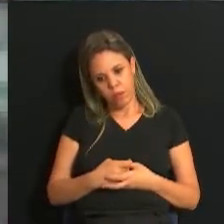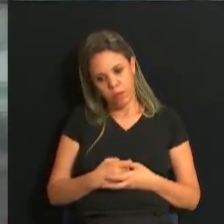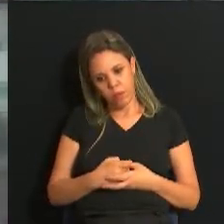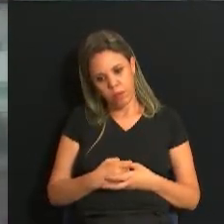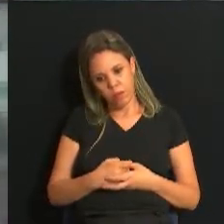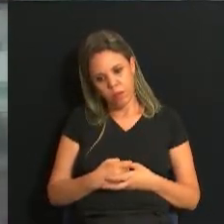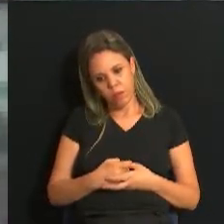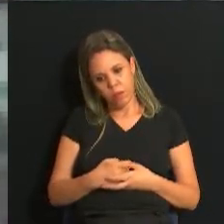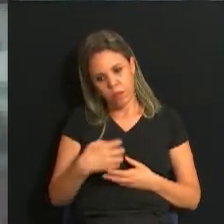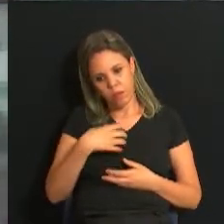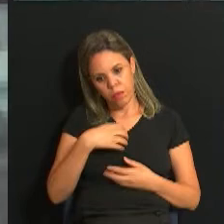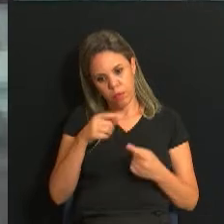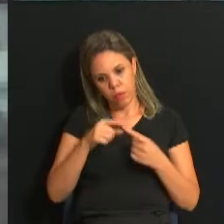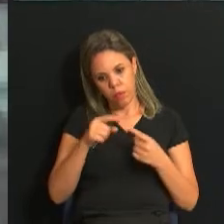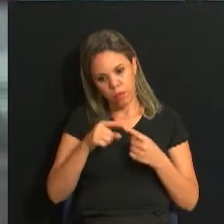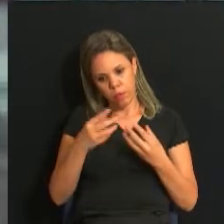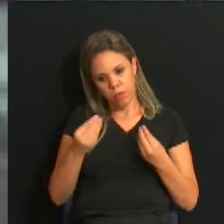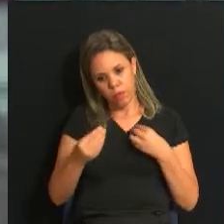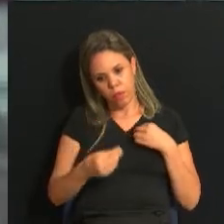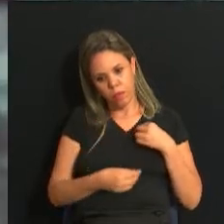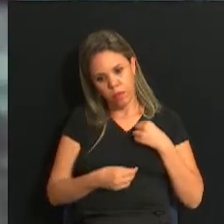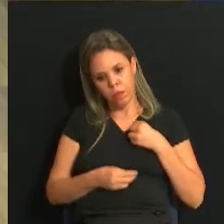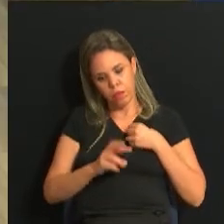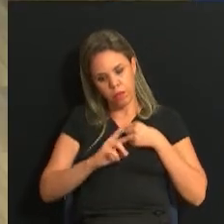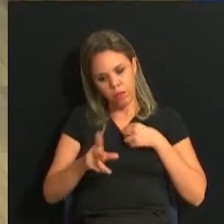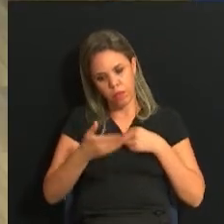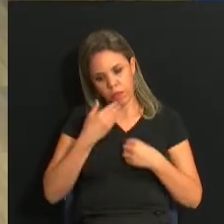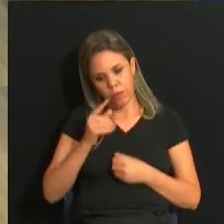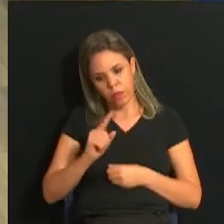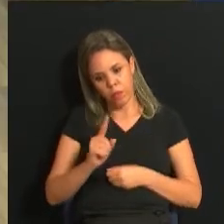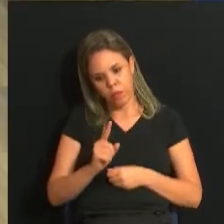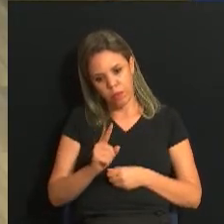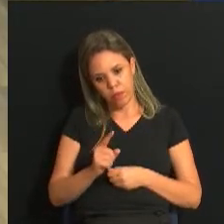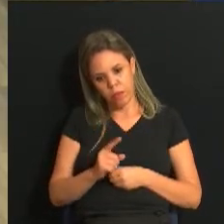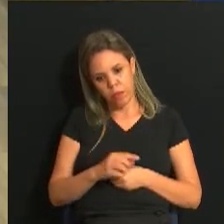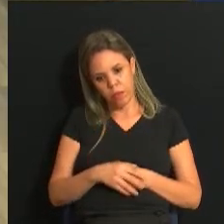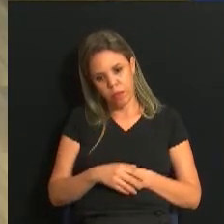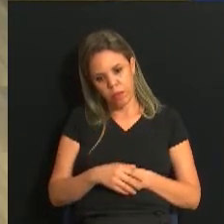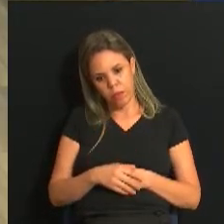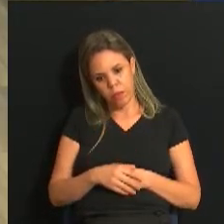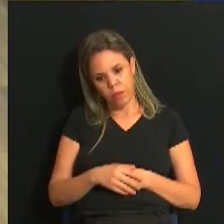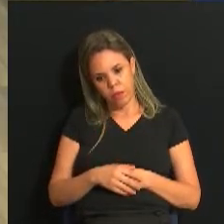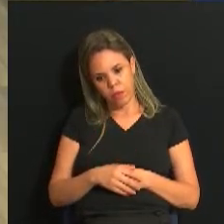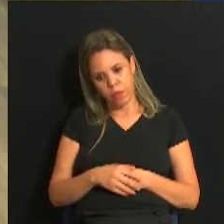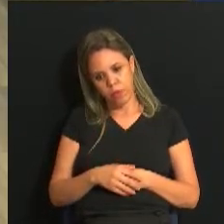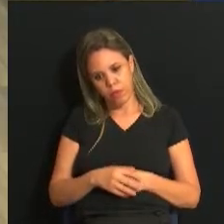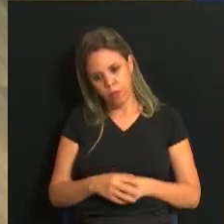sentido? Bastante, mas não é uma tarefa fácil ao mesmo tempo, né, Sabrina?